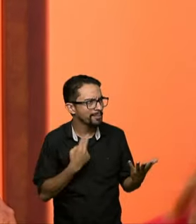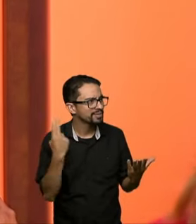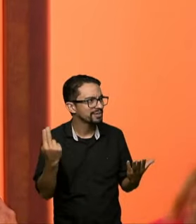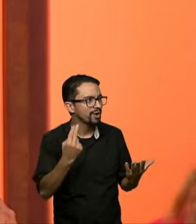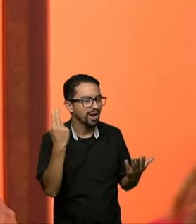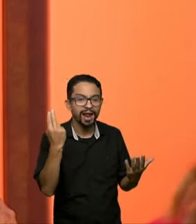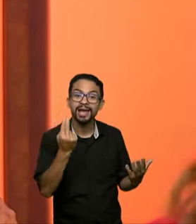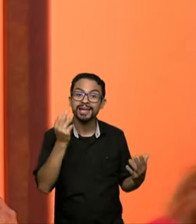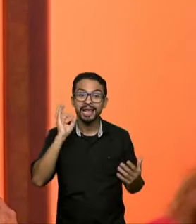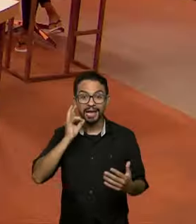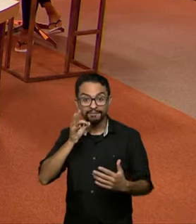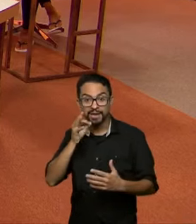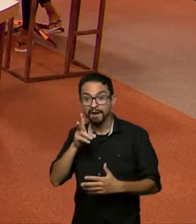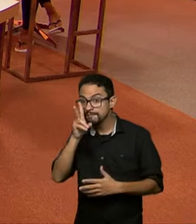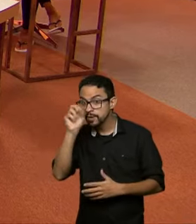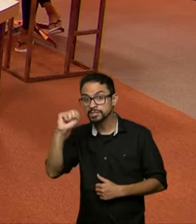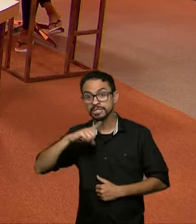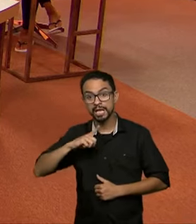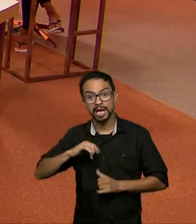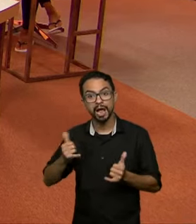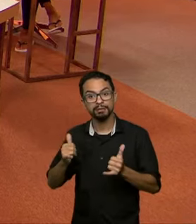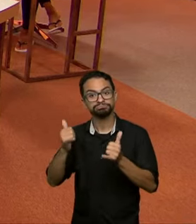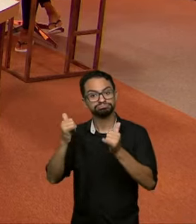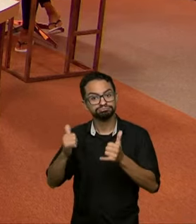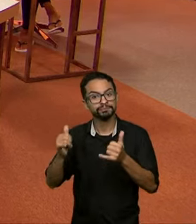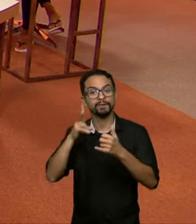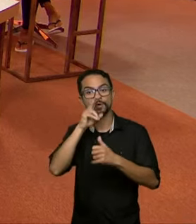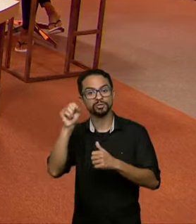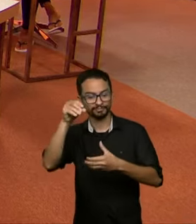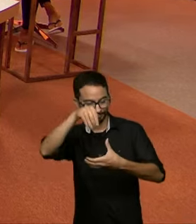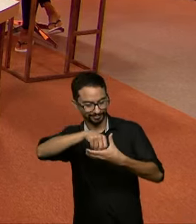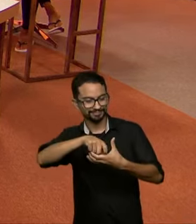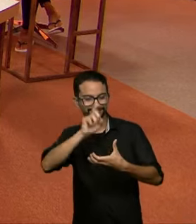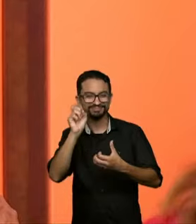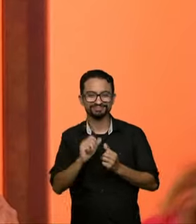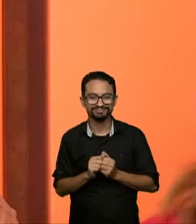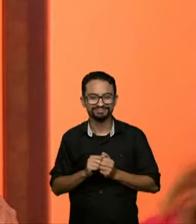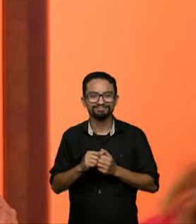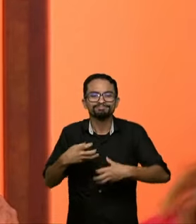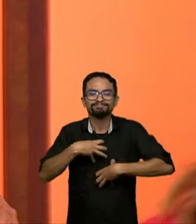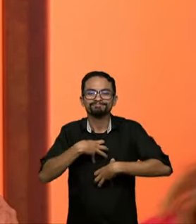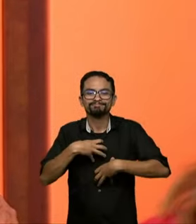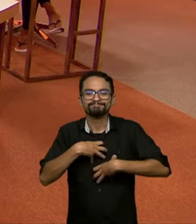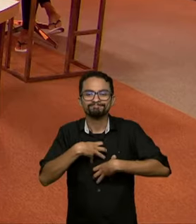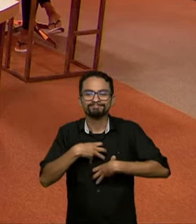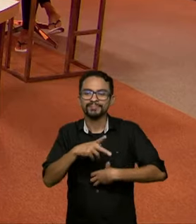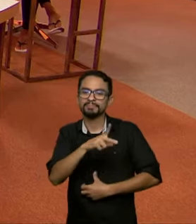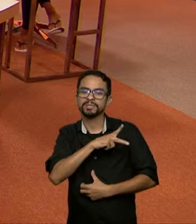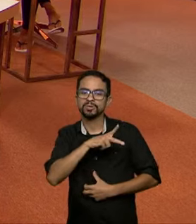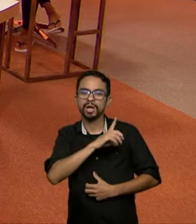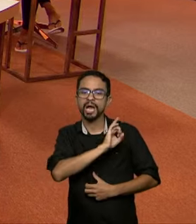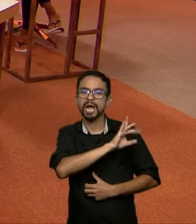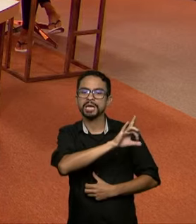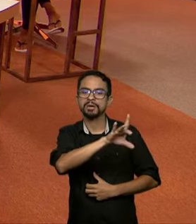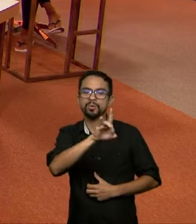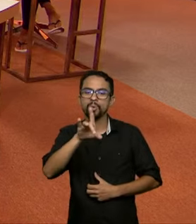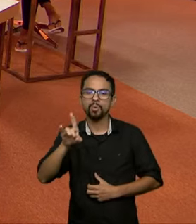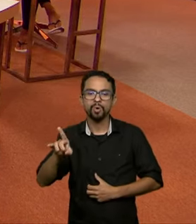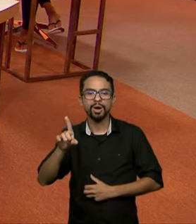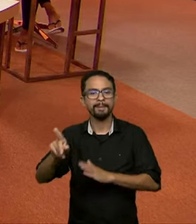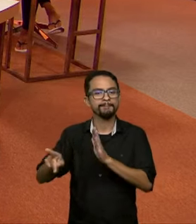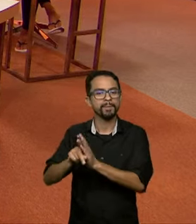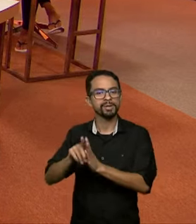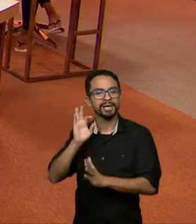cafeína, que bate o energético também, né? Tem cafeína. Então a sensibilidade é individual por esse receptor da